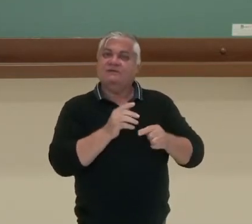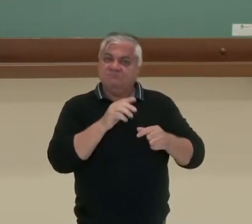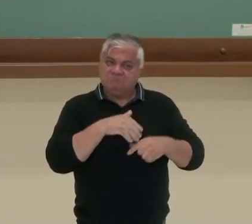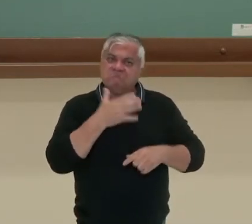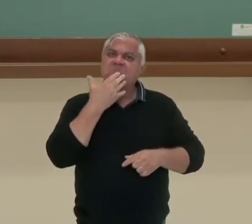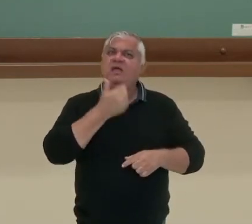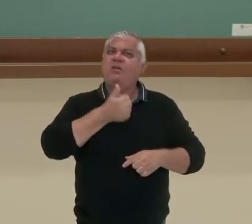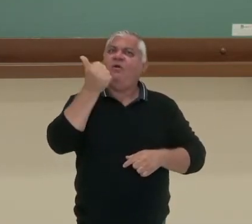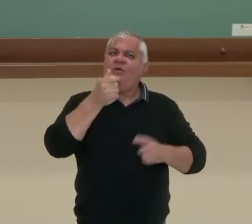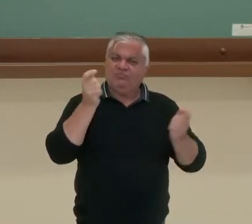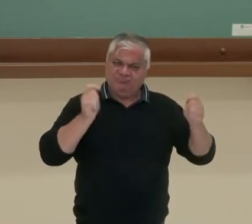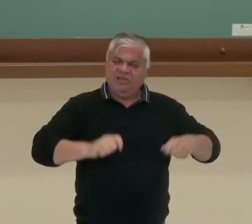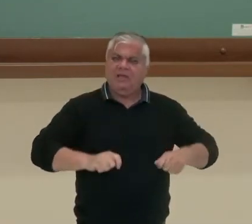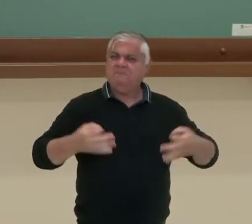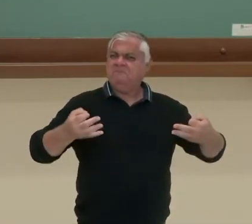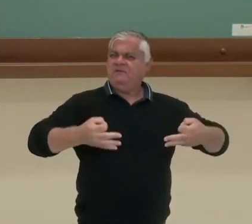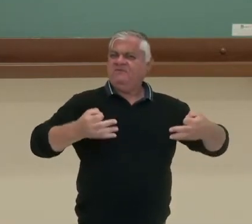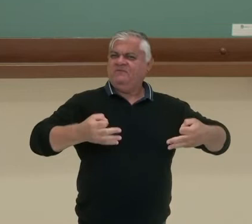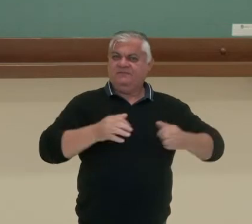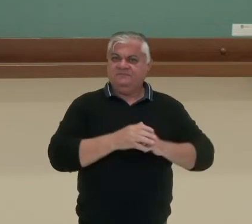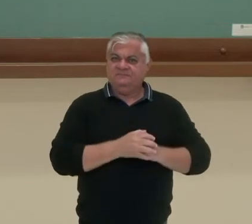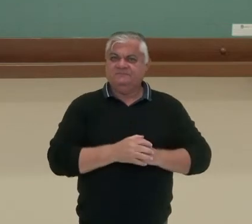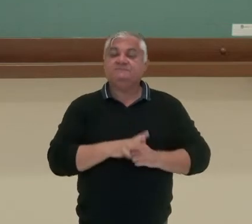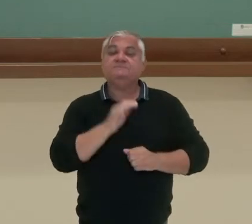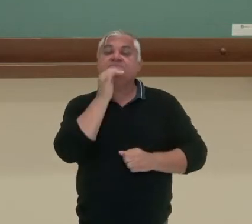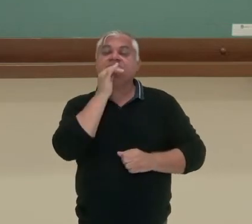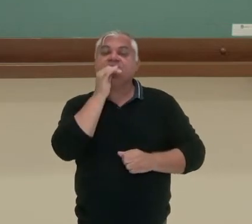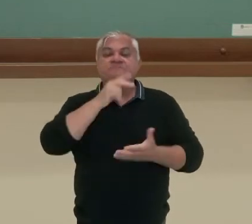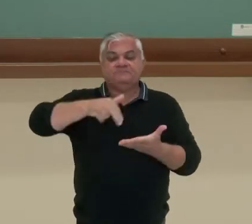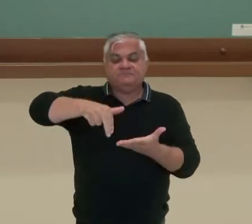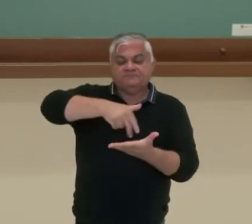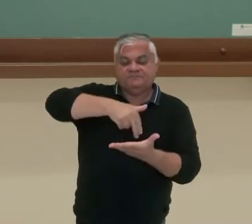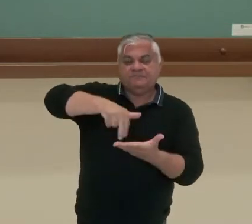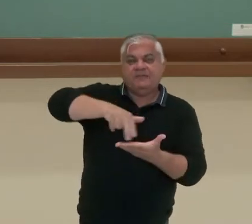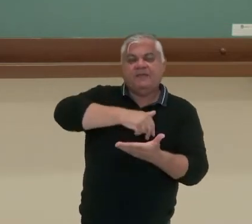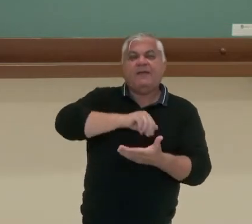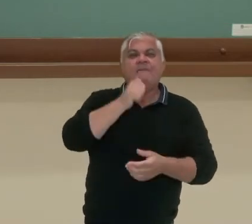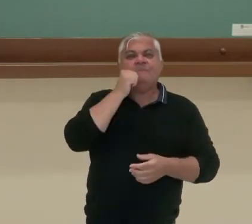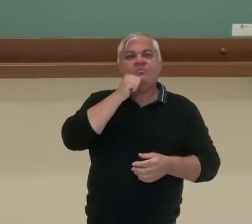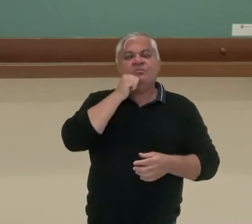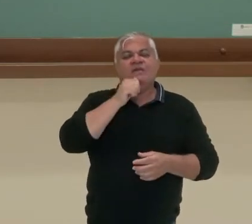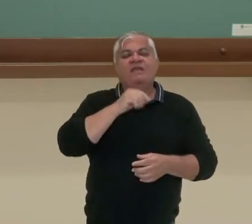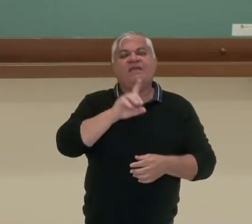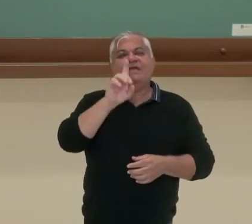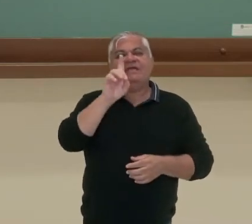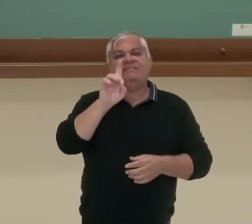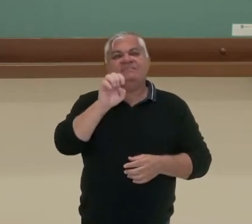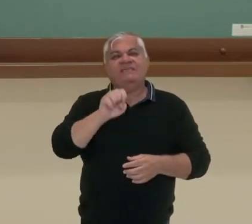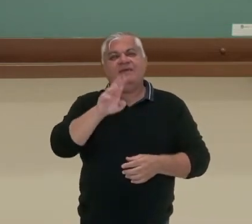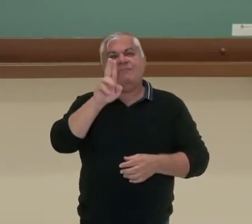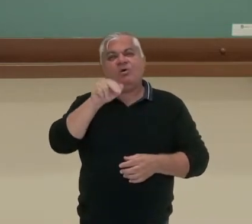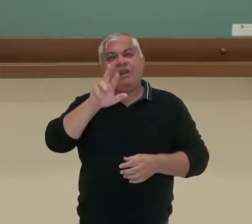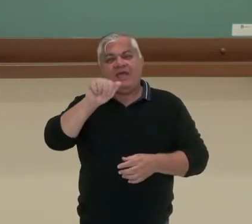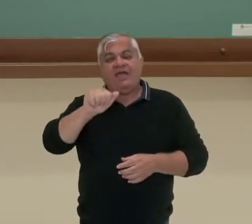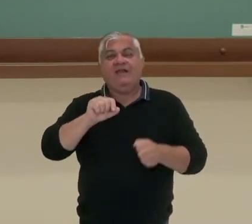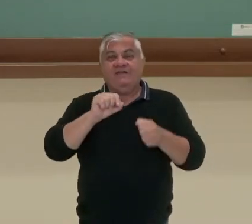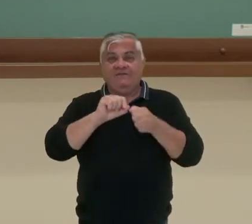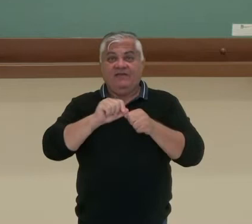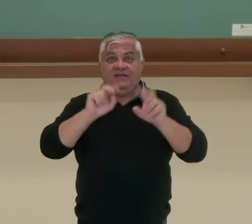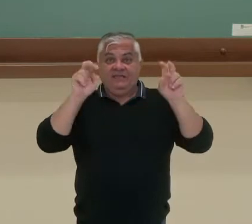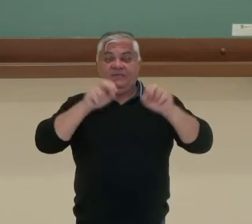bem feito. Nós temos o exemplo da Debra Coker, que ela faz um espetáculo chamado Velox, que as